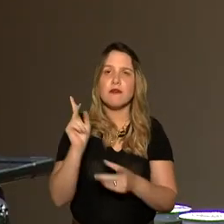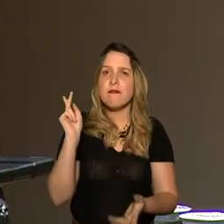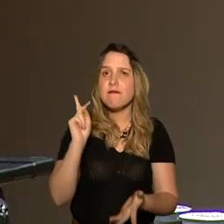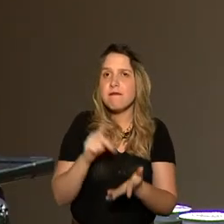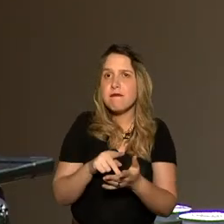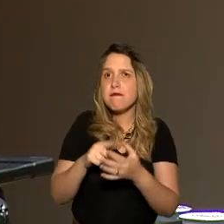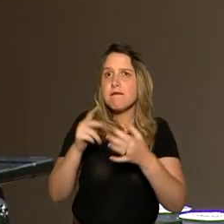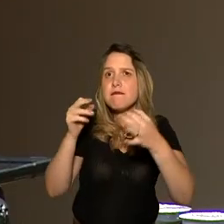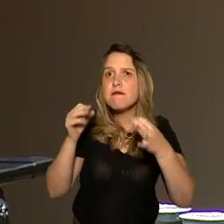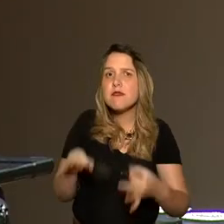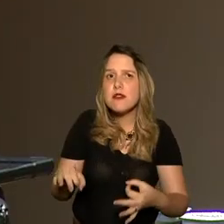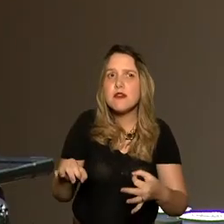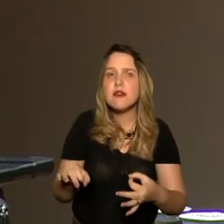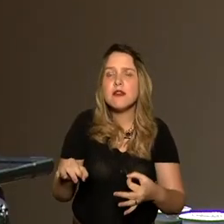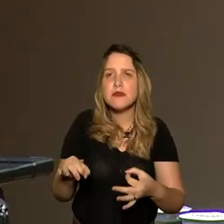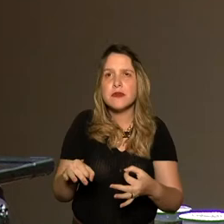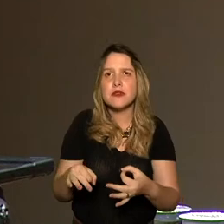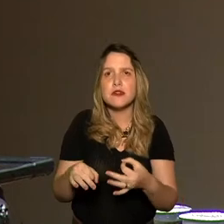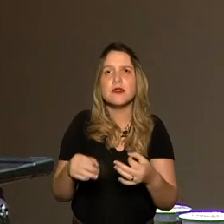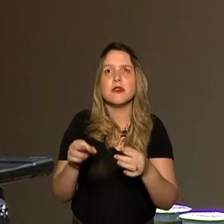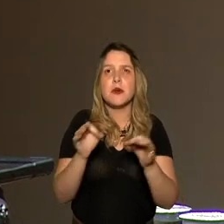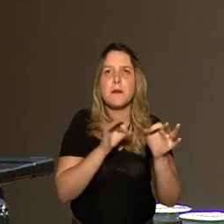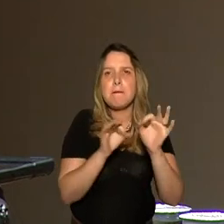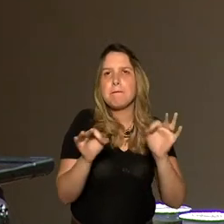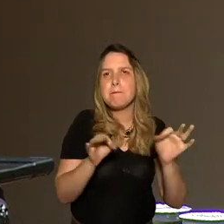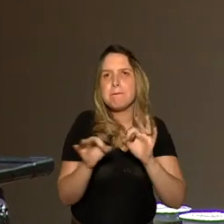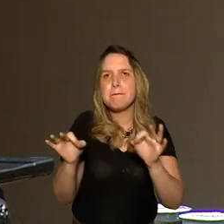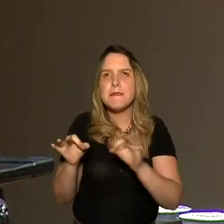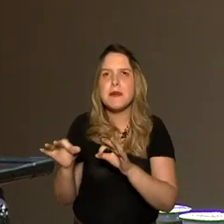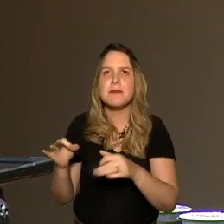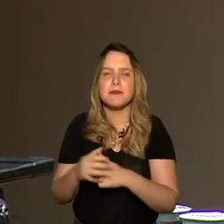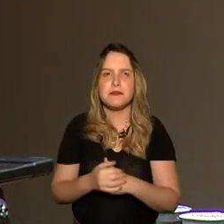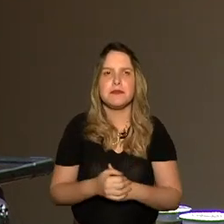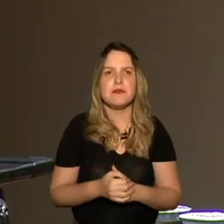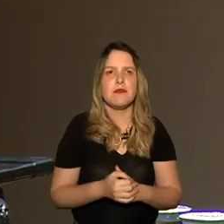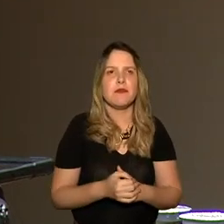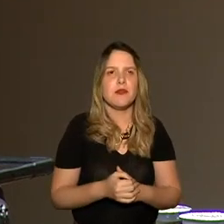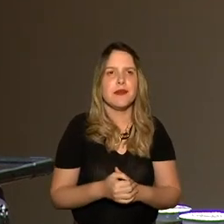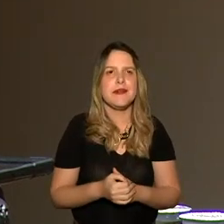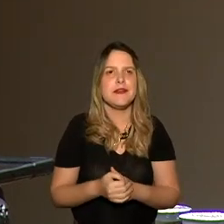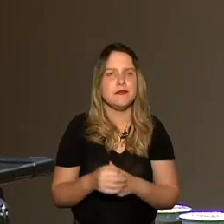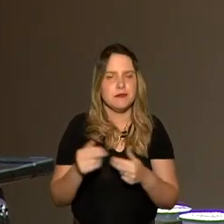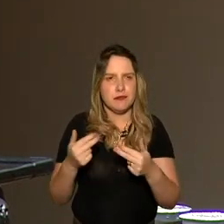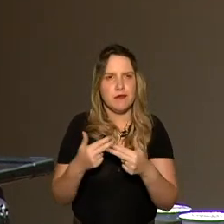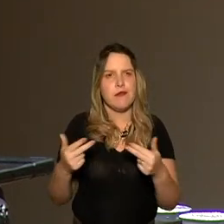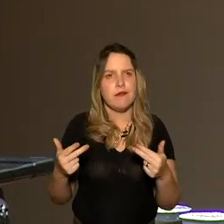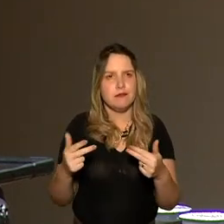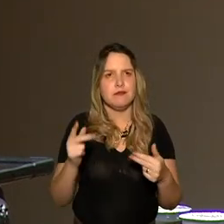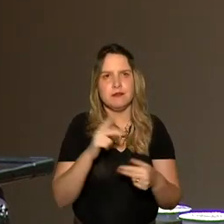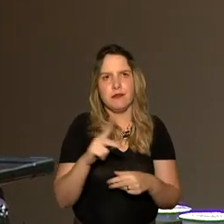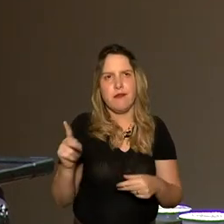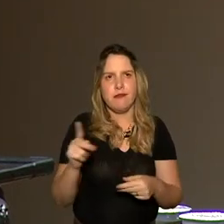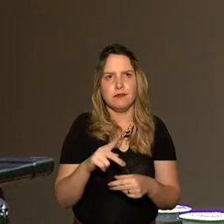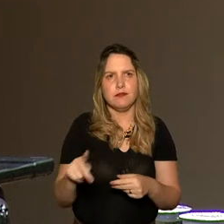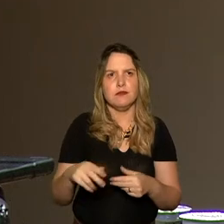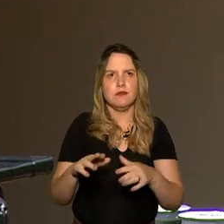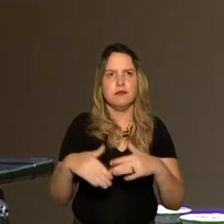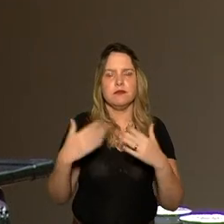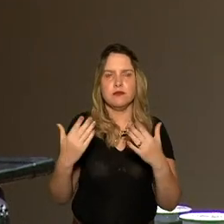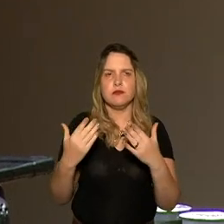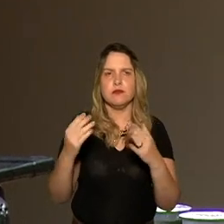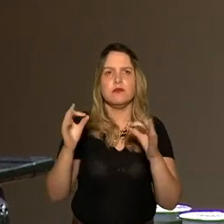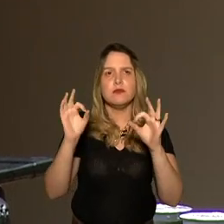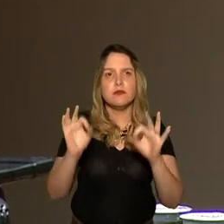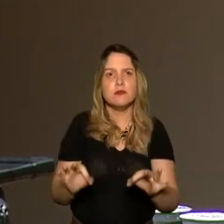verdade né você tá falando aí de uma de uma preocupação de uma Educadora e de um professor de uma professora Mas é uma luta